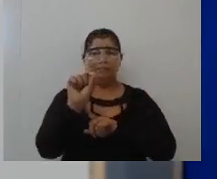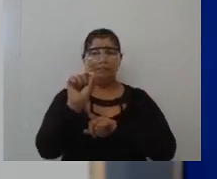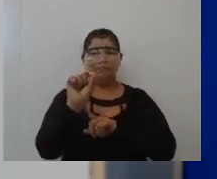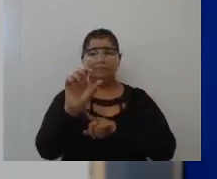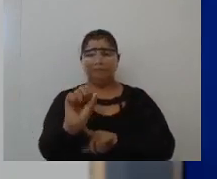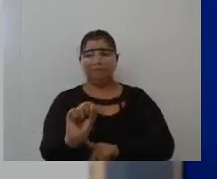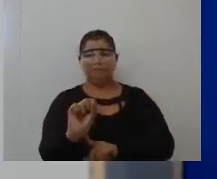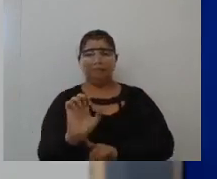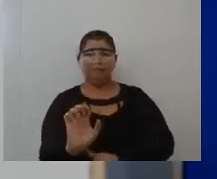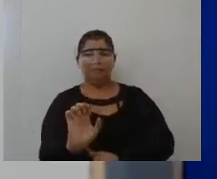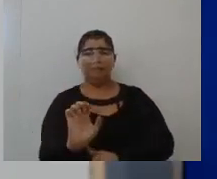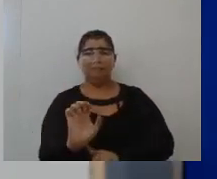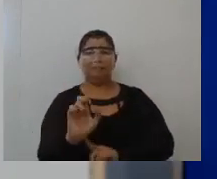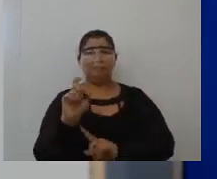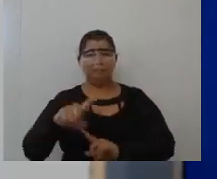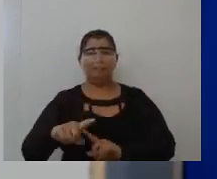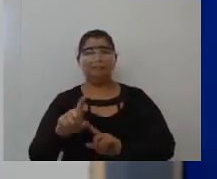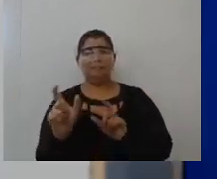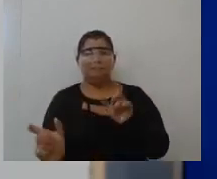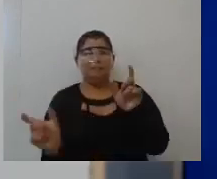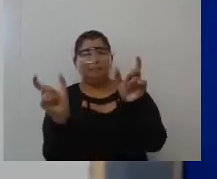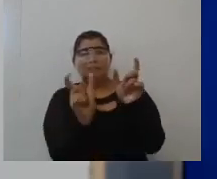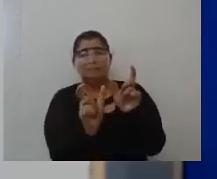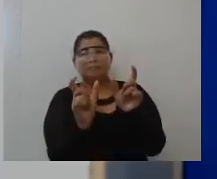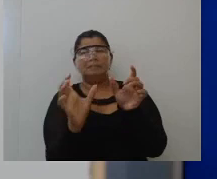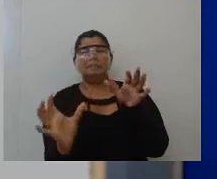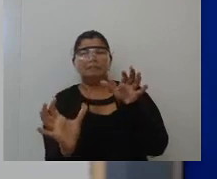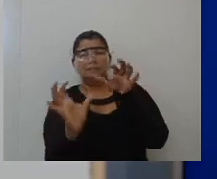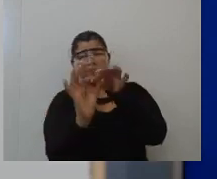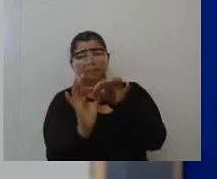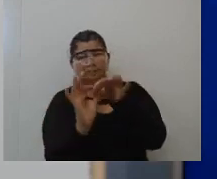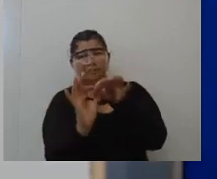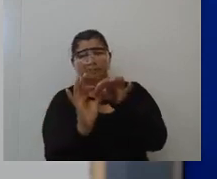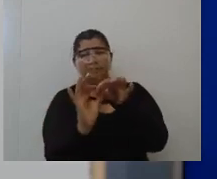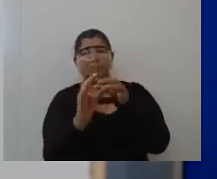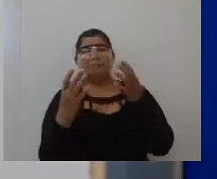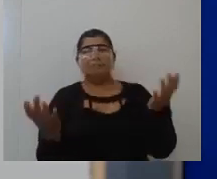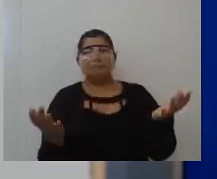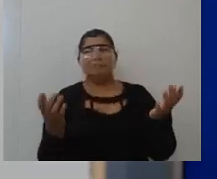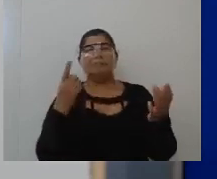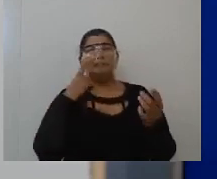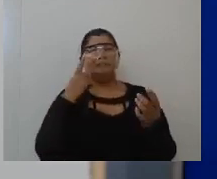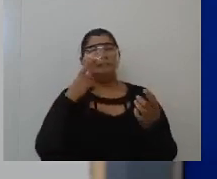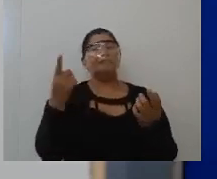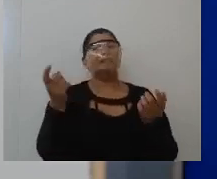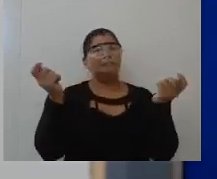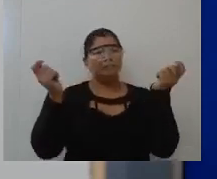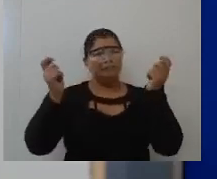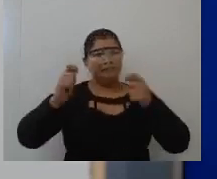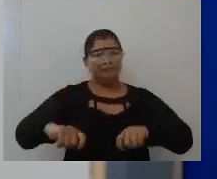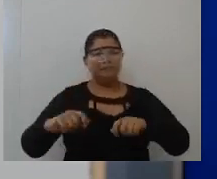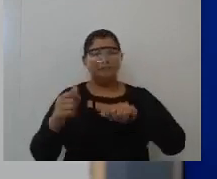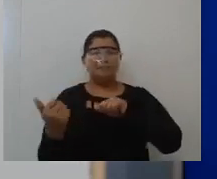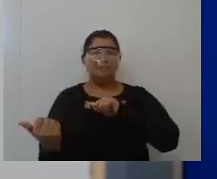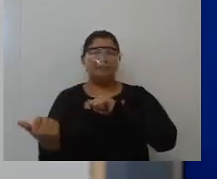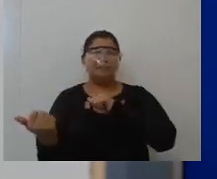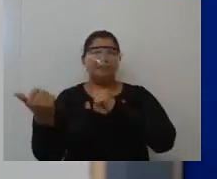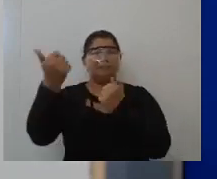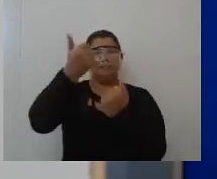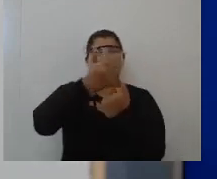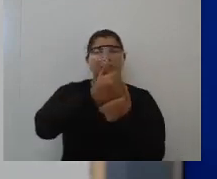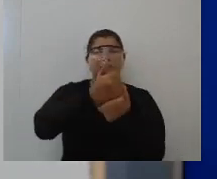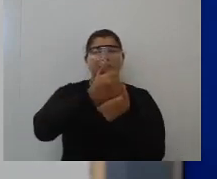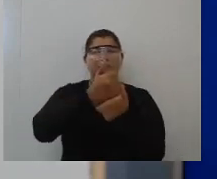o se são conjunções integrantes? Ó, eu vou poder substituir